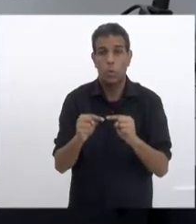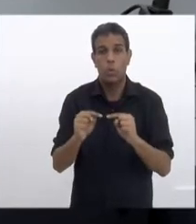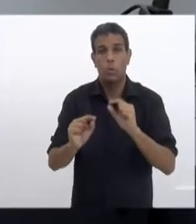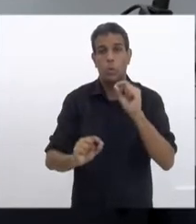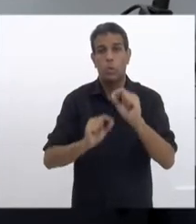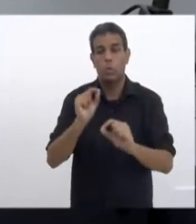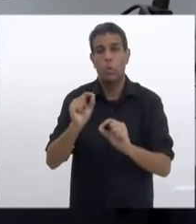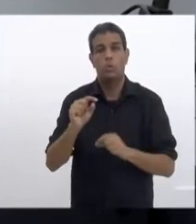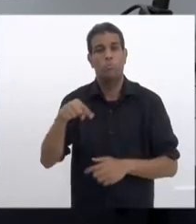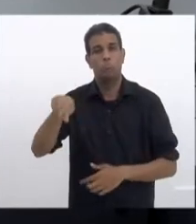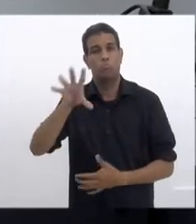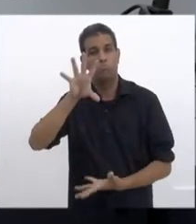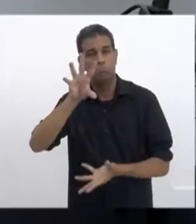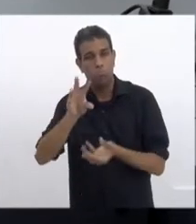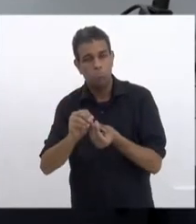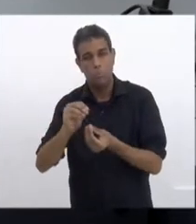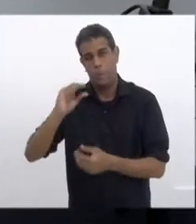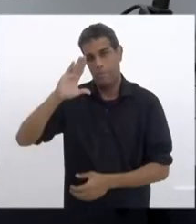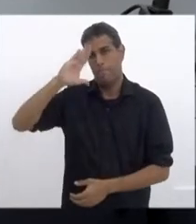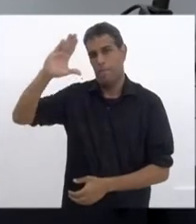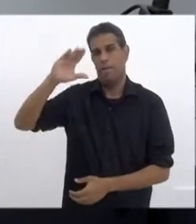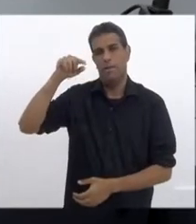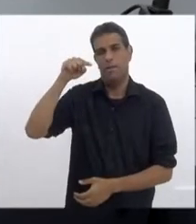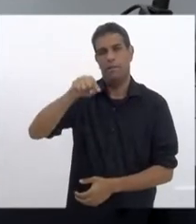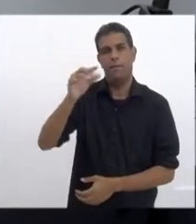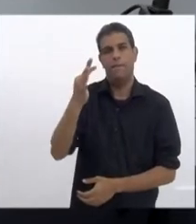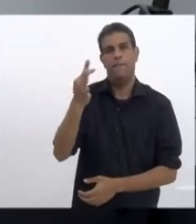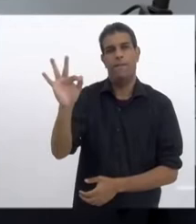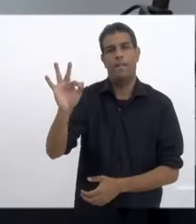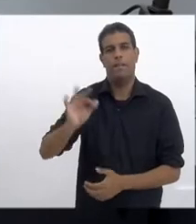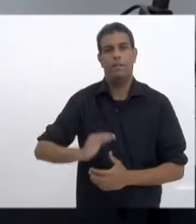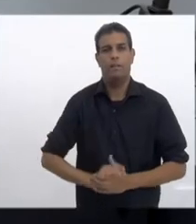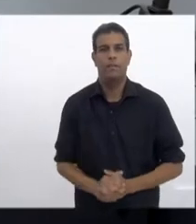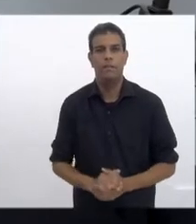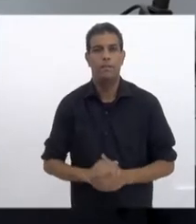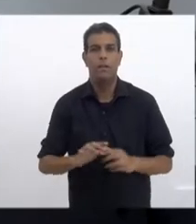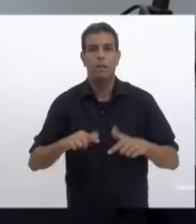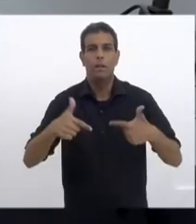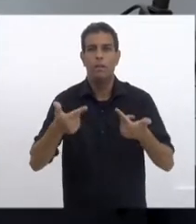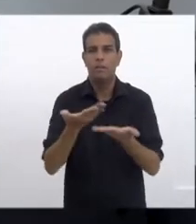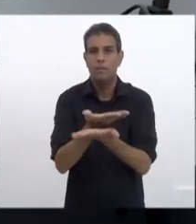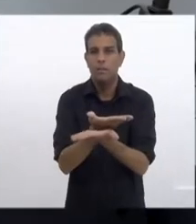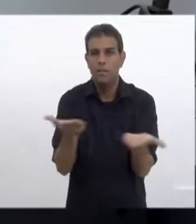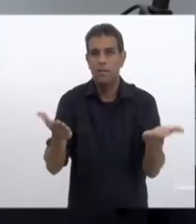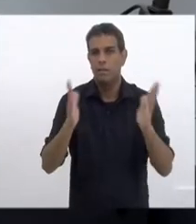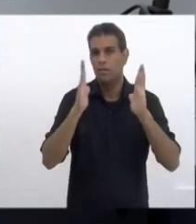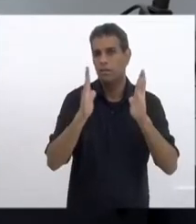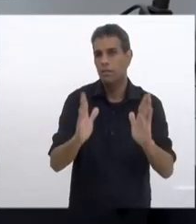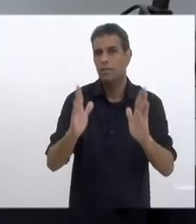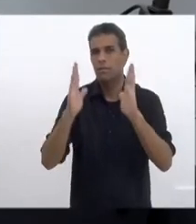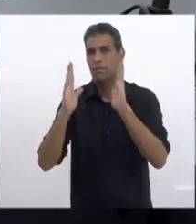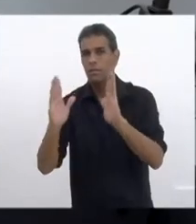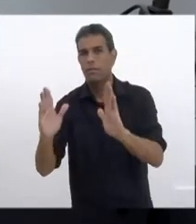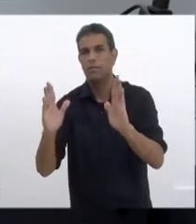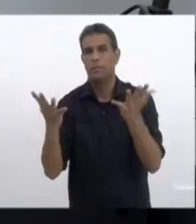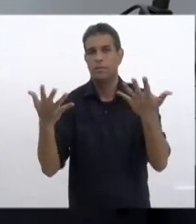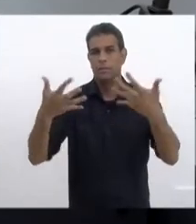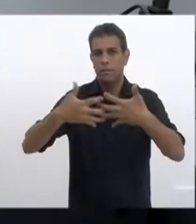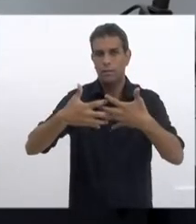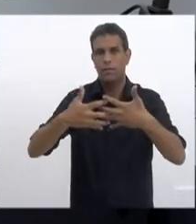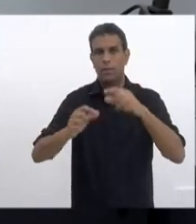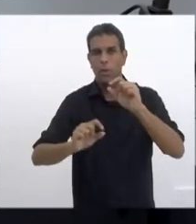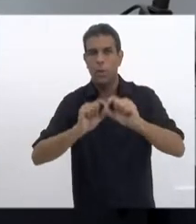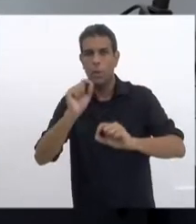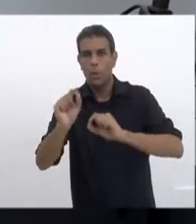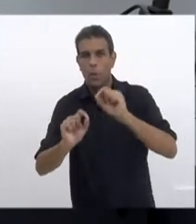digamos, um fundamento nessa federação, né? É trazer a CT para ela realmente fazer um trabalho